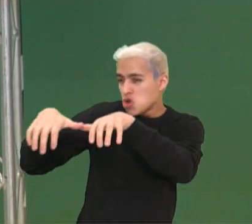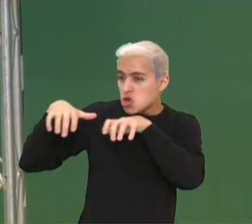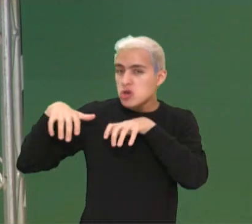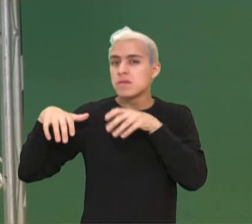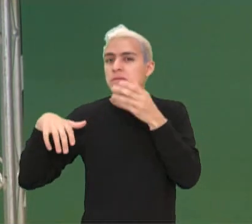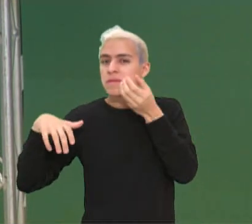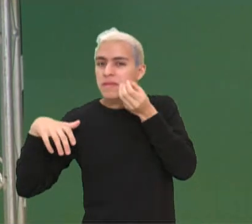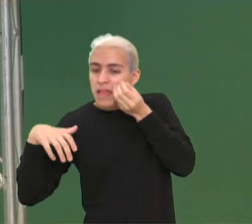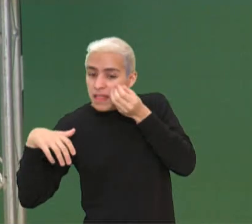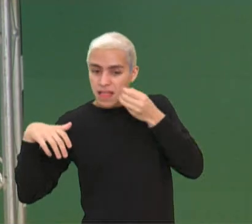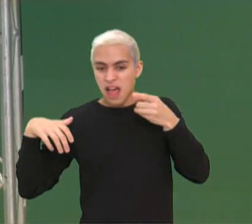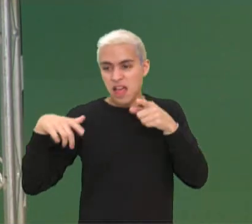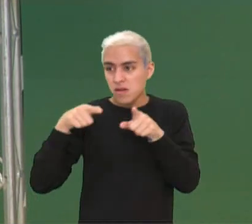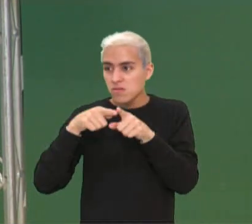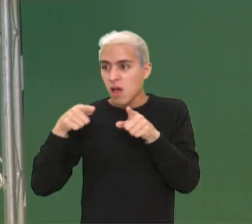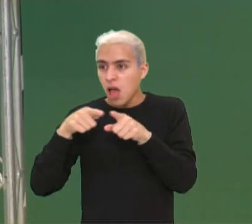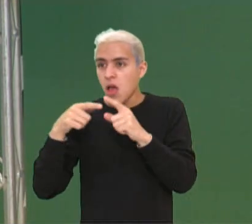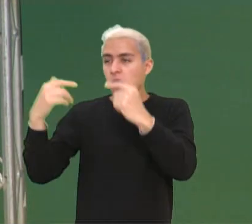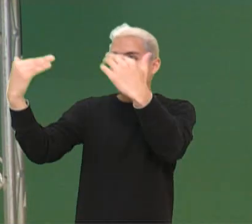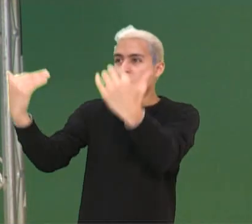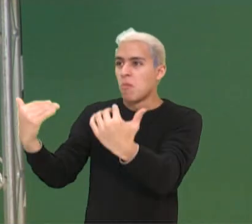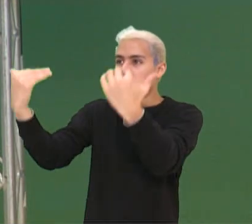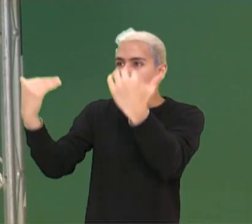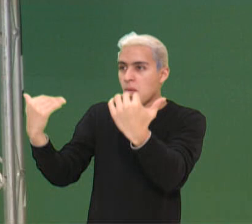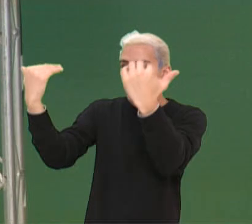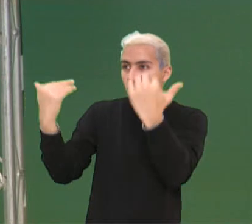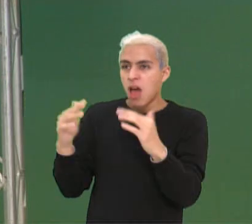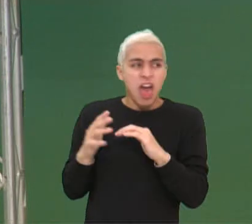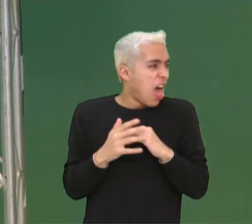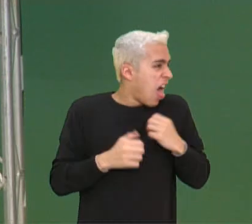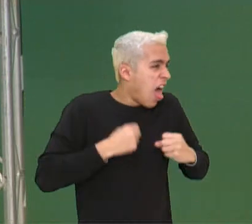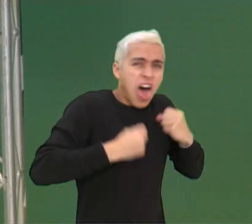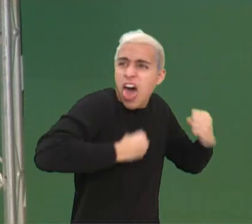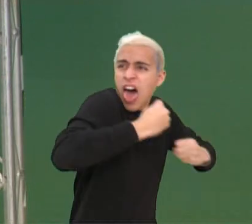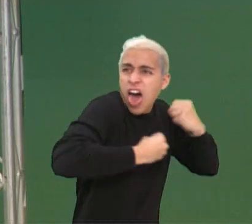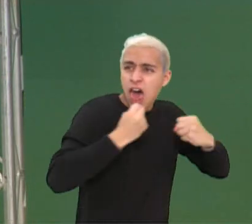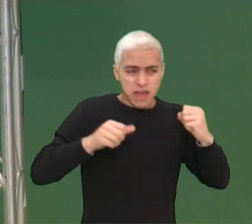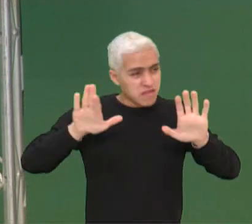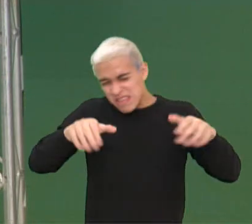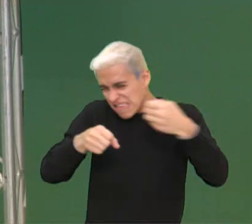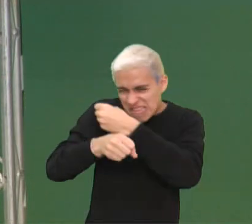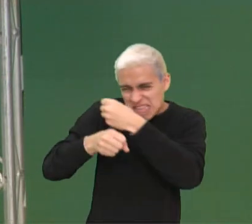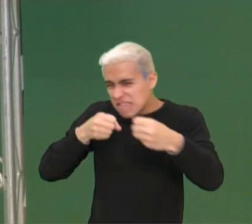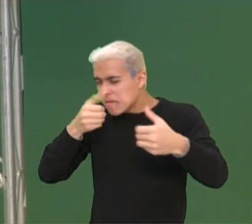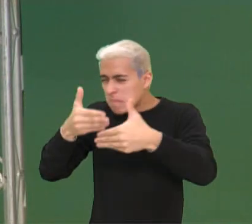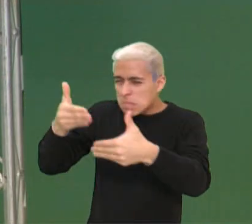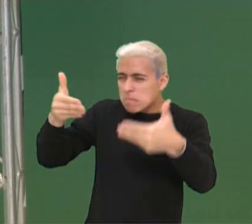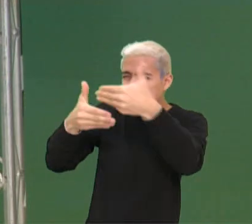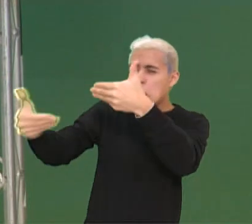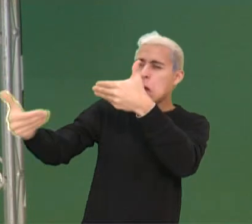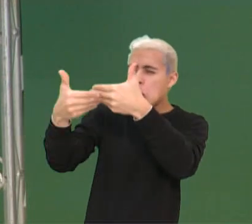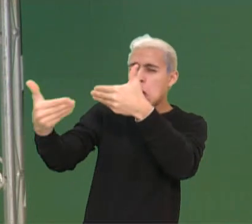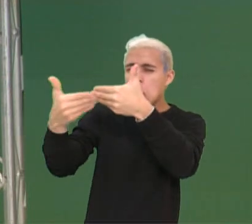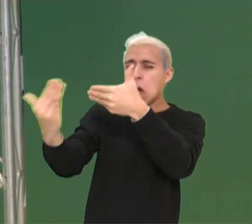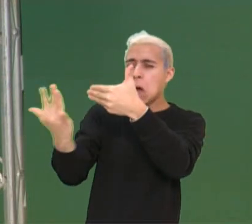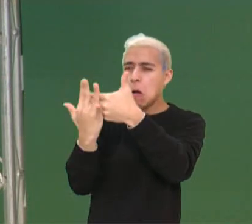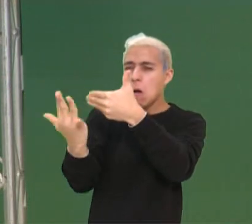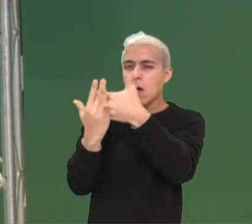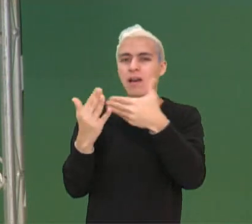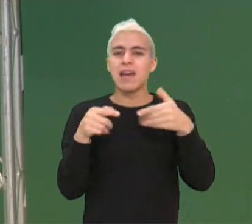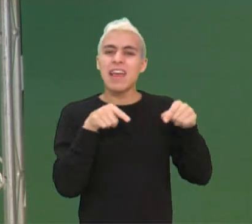fazer um bloqueio de um comboio que estava indo um exército atacar, né, a sua vila ou a sua cidade. Então, eles usavam o jogo como